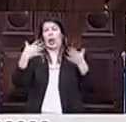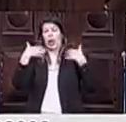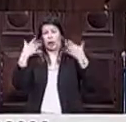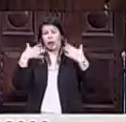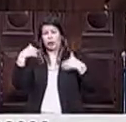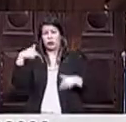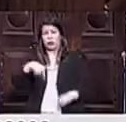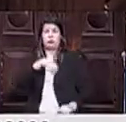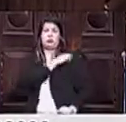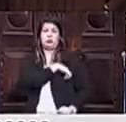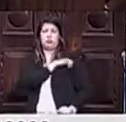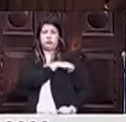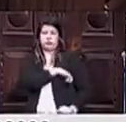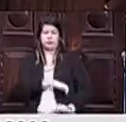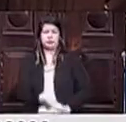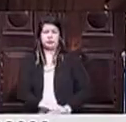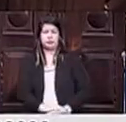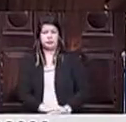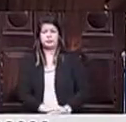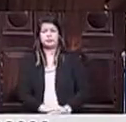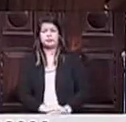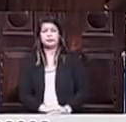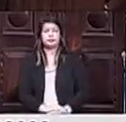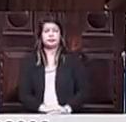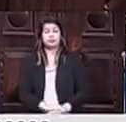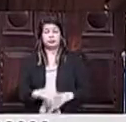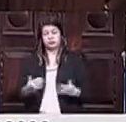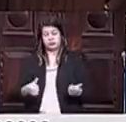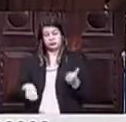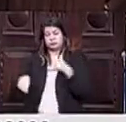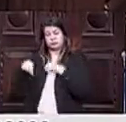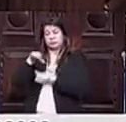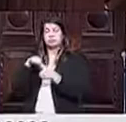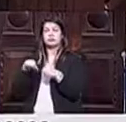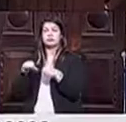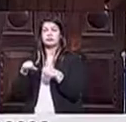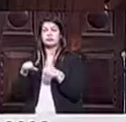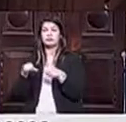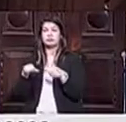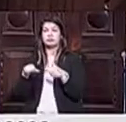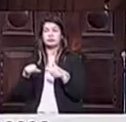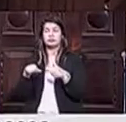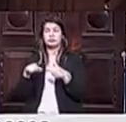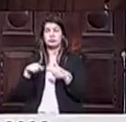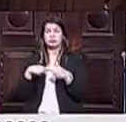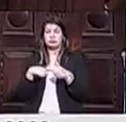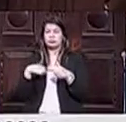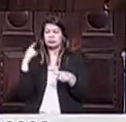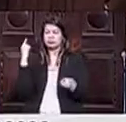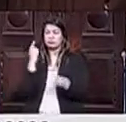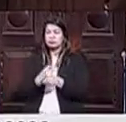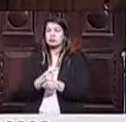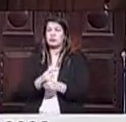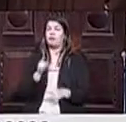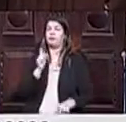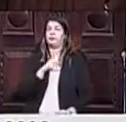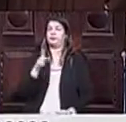e do interior do estado por outro lado quando pegamos professores